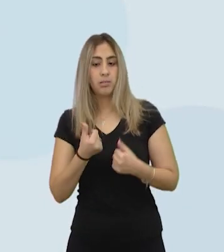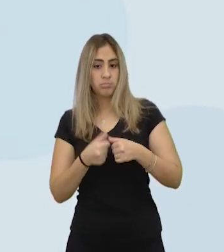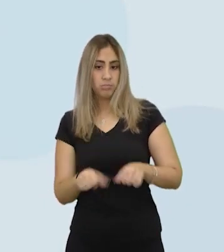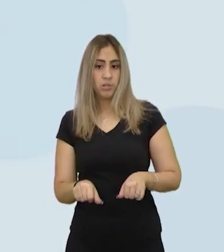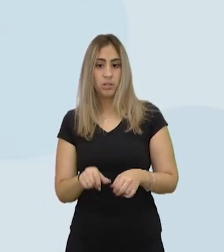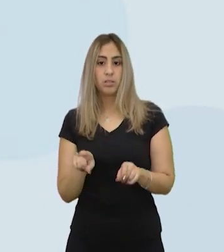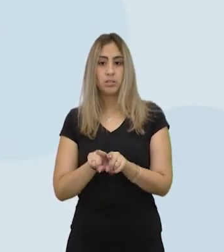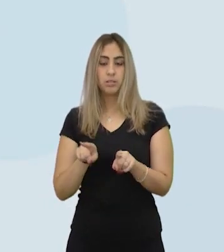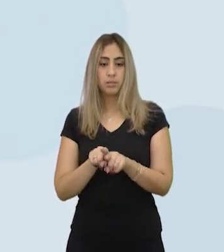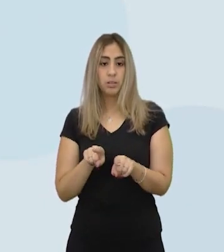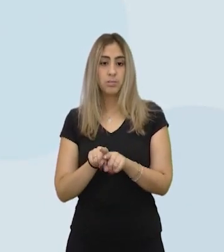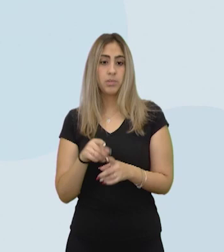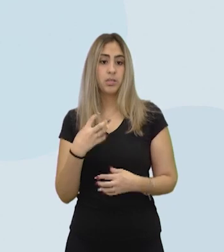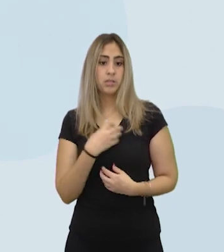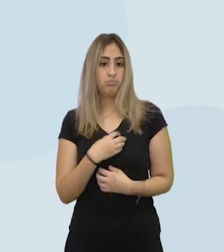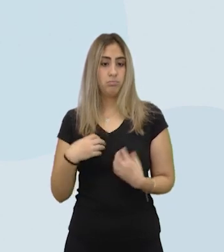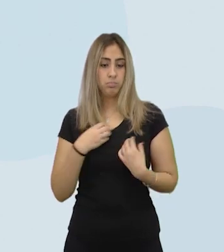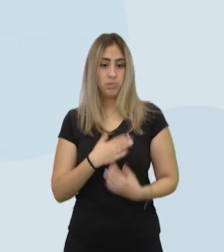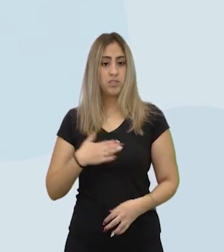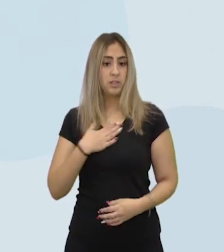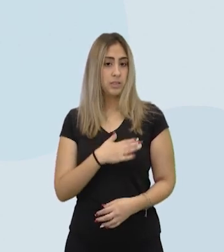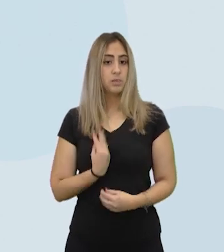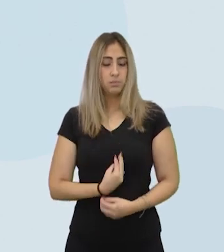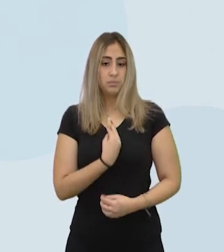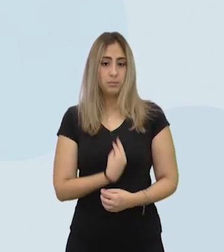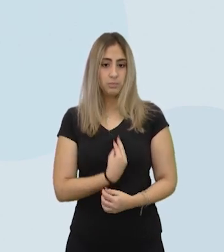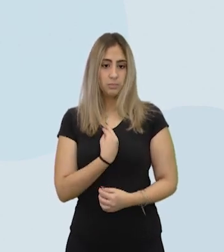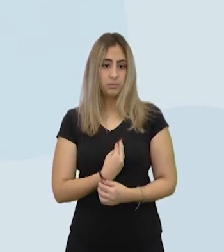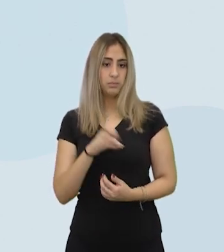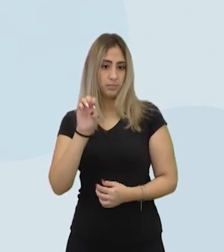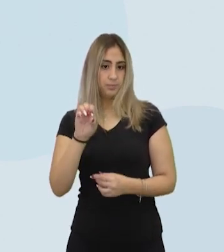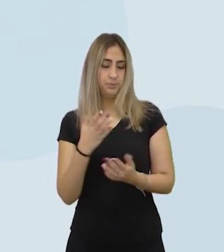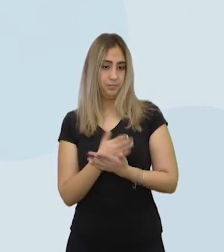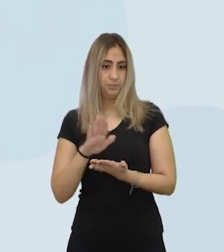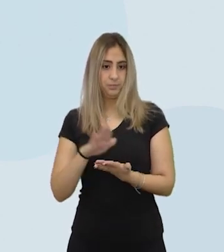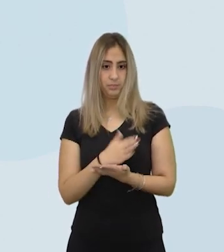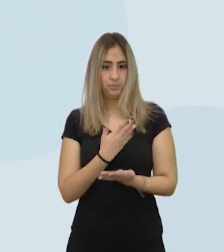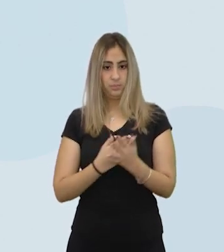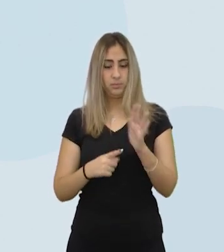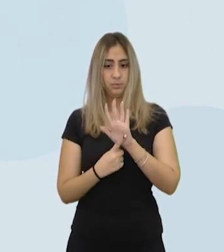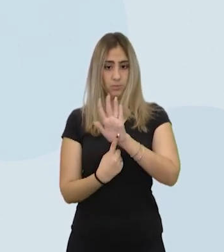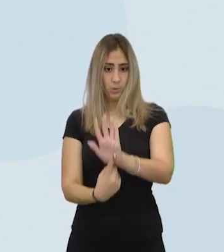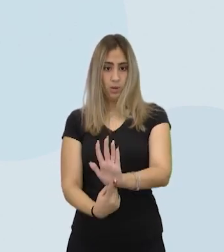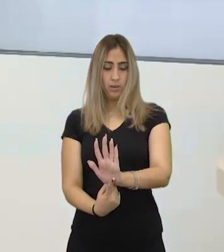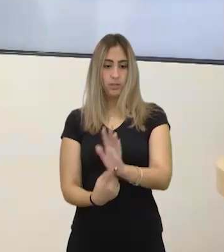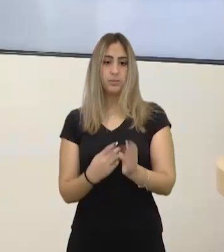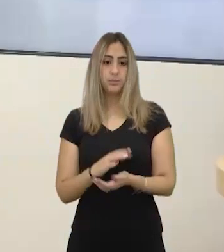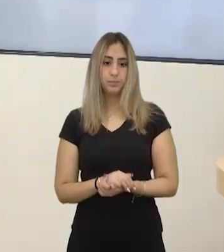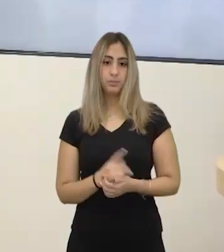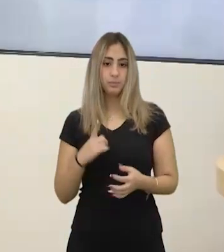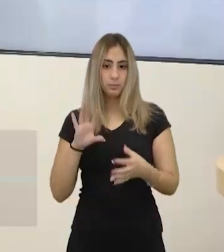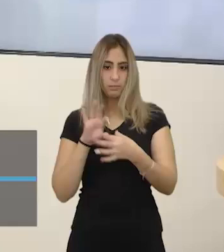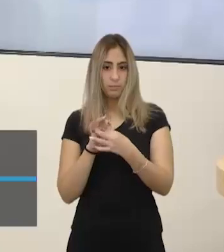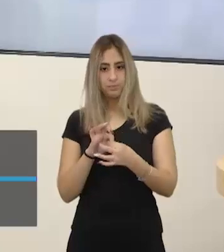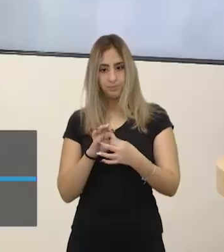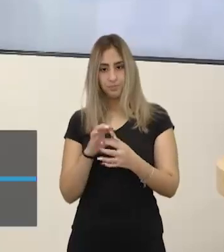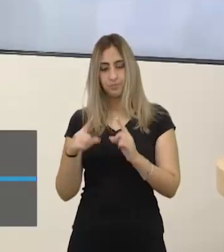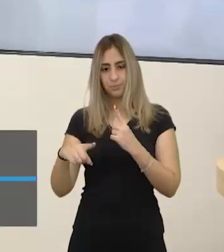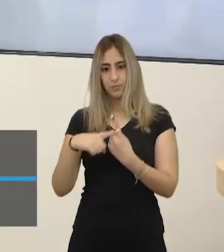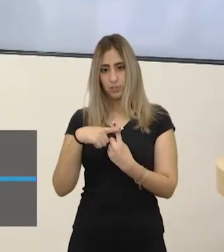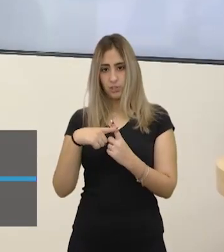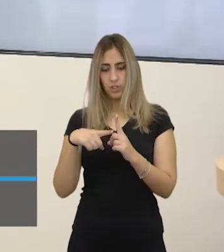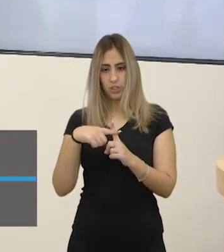e satisfação de vida como um todo. E o E separa ali, mostrando a conexão de